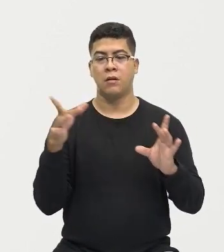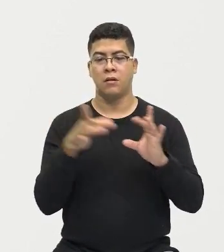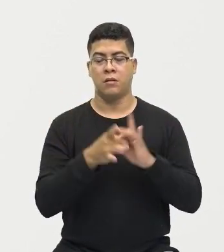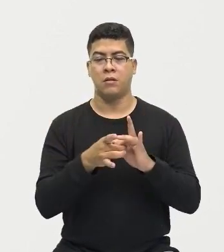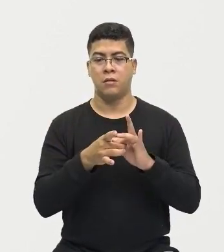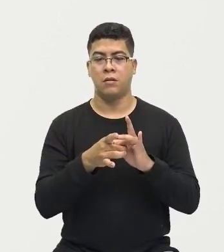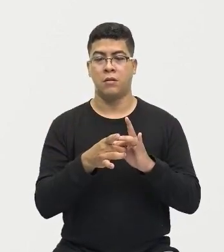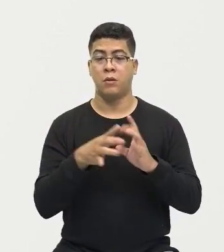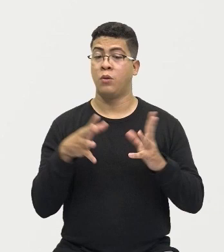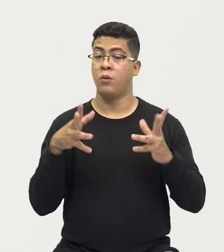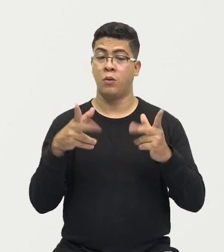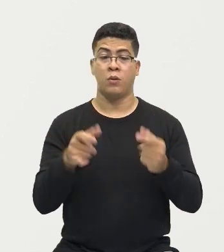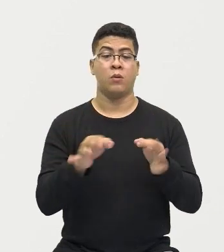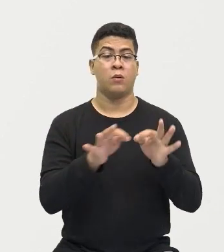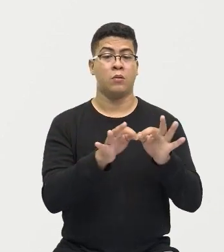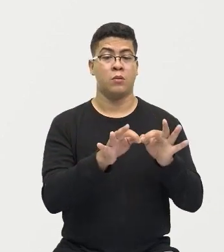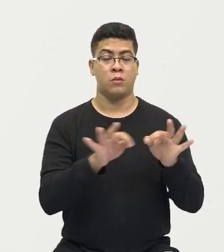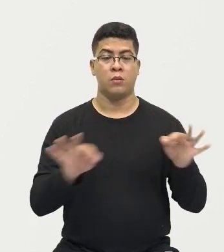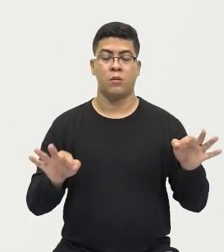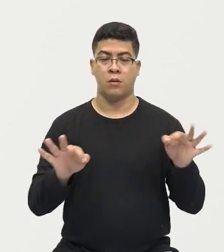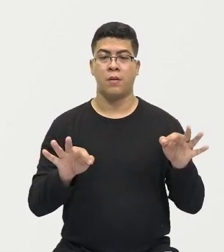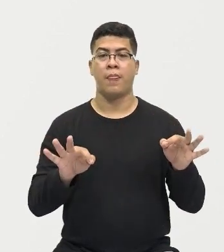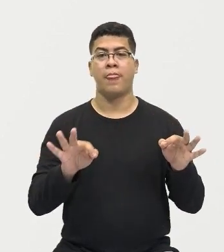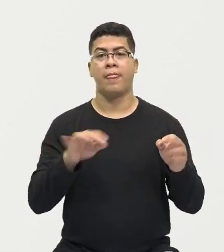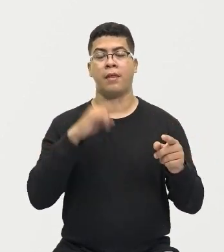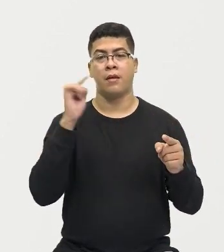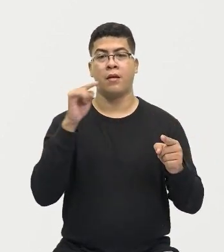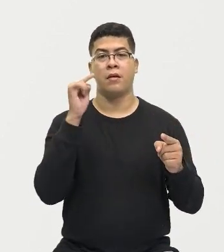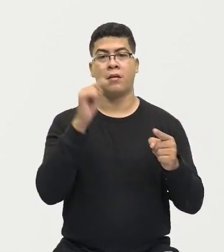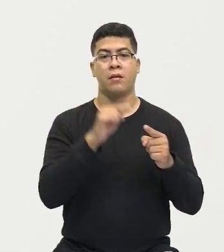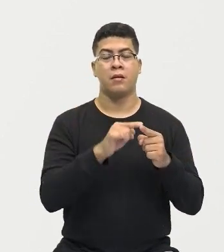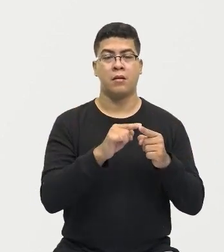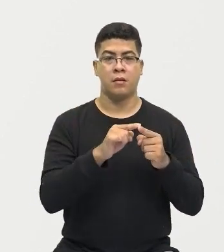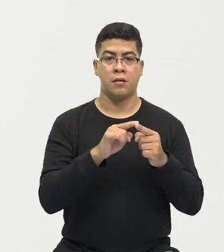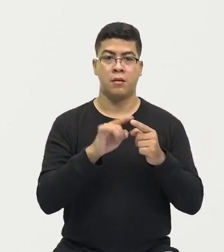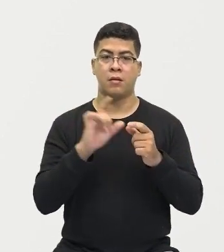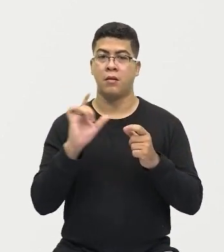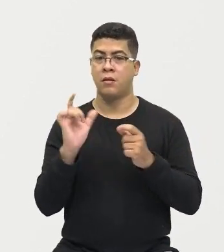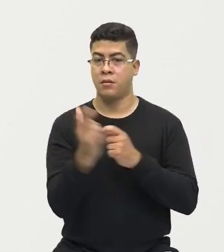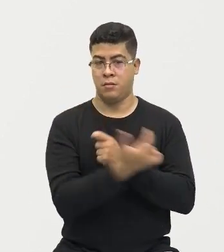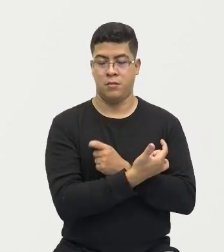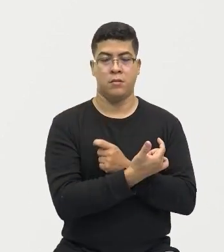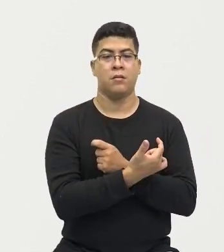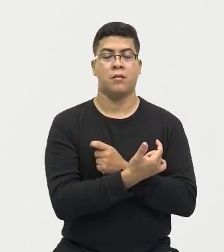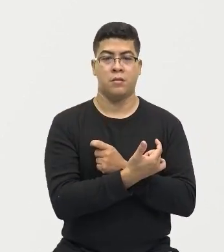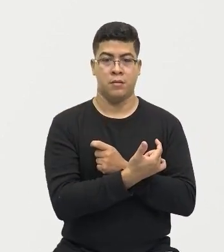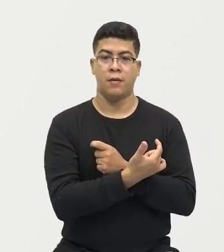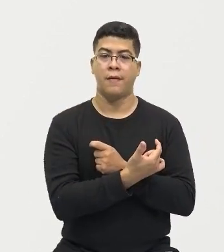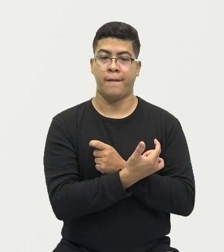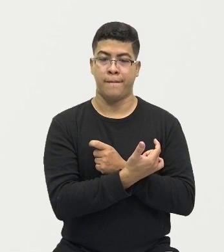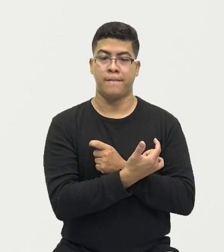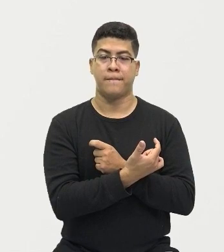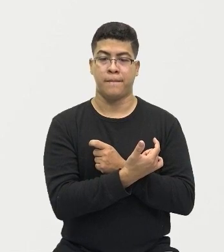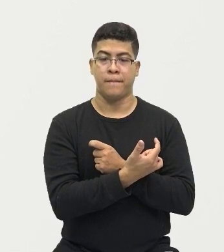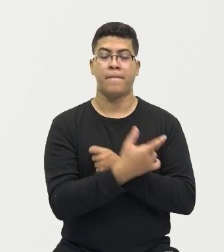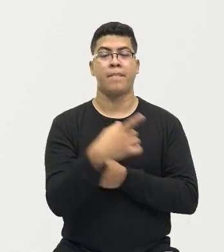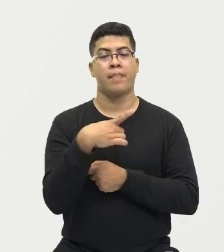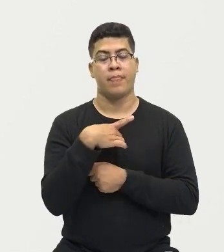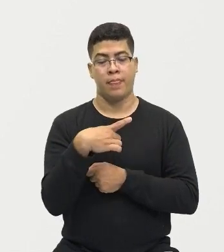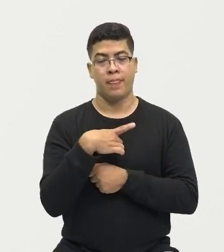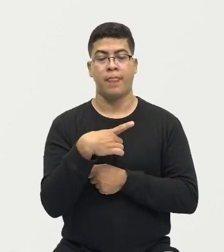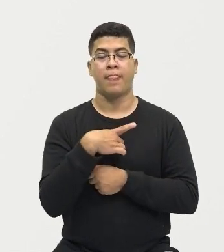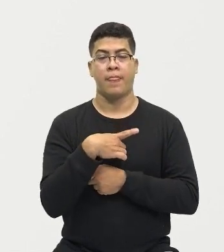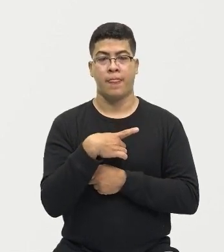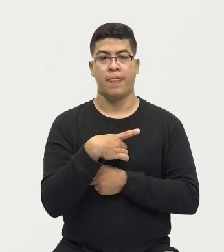toda a oração subordinada aqui é objetiva indireta. Tem preposição.